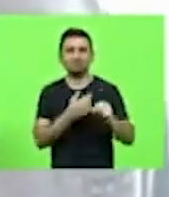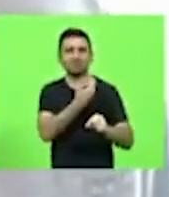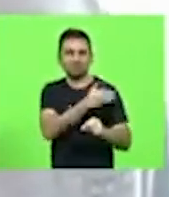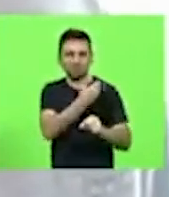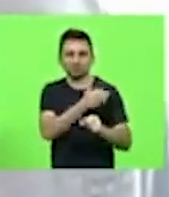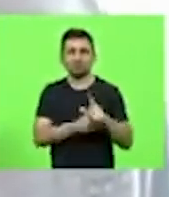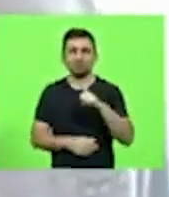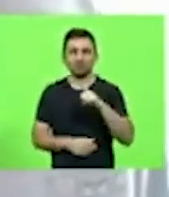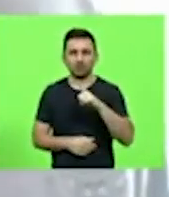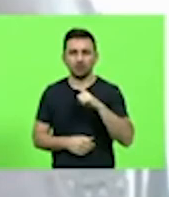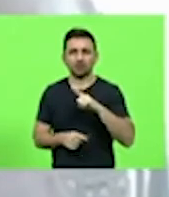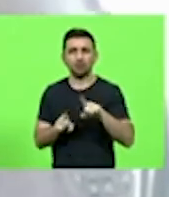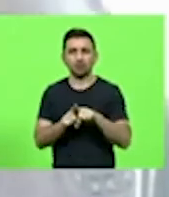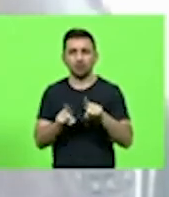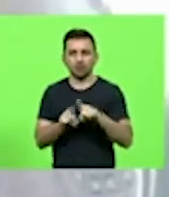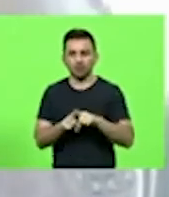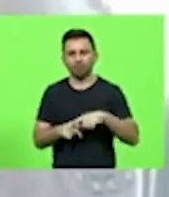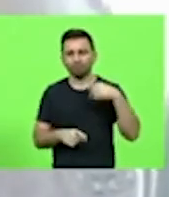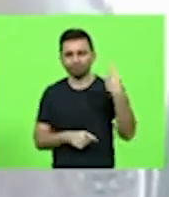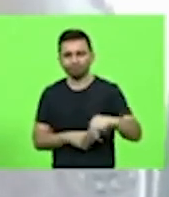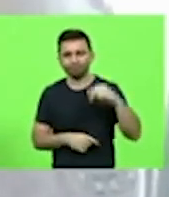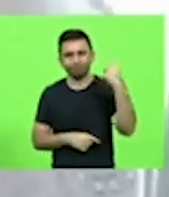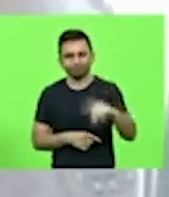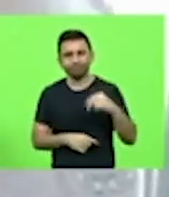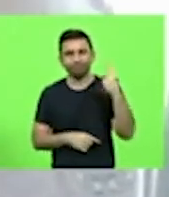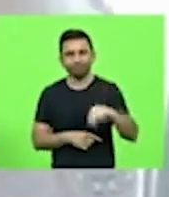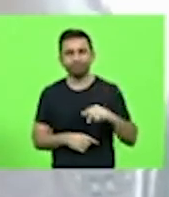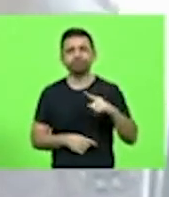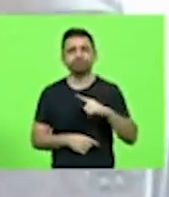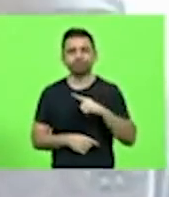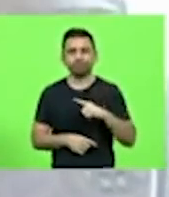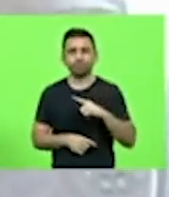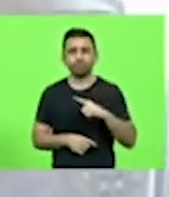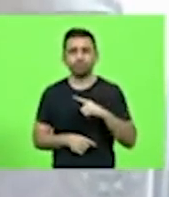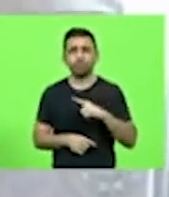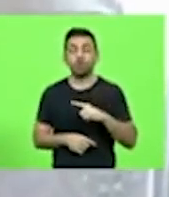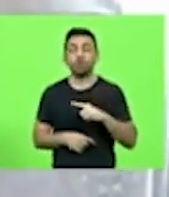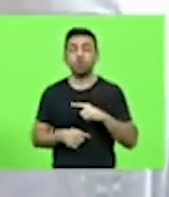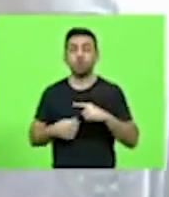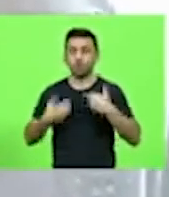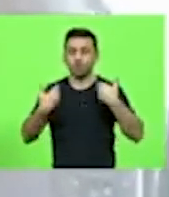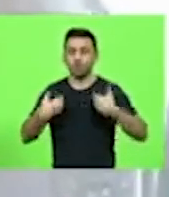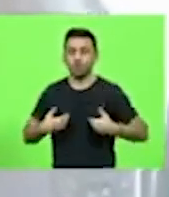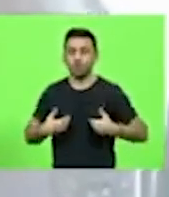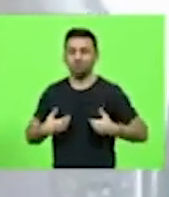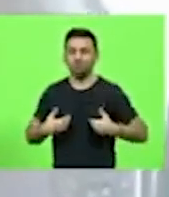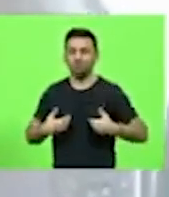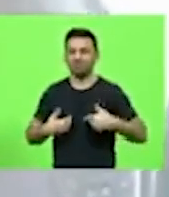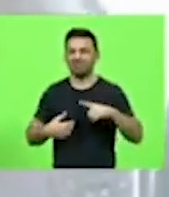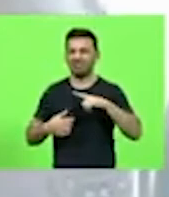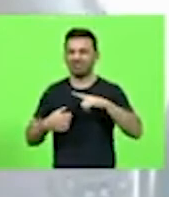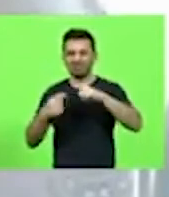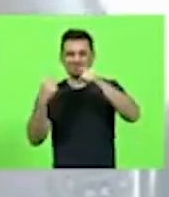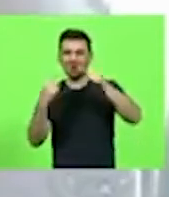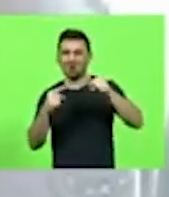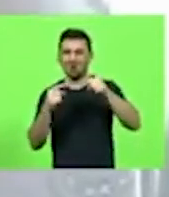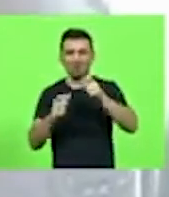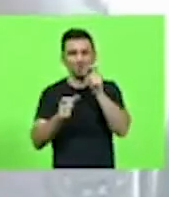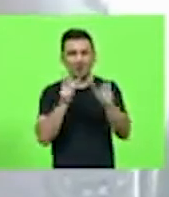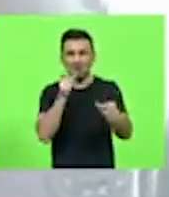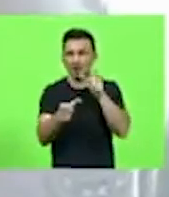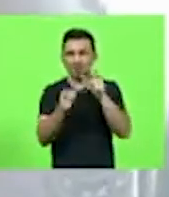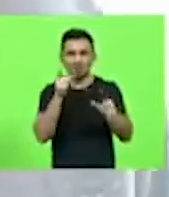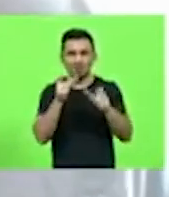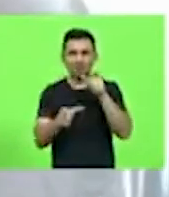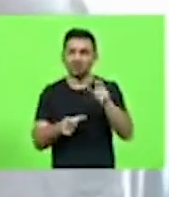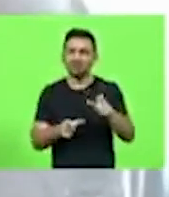vítima foi agredida, torturada, né, e tendo seu corpo marcado com palavras homofóbicas. Ah, como isso é